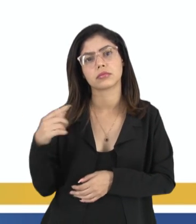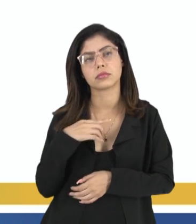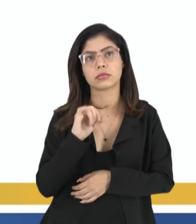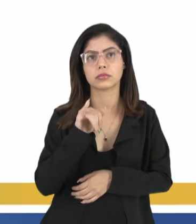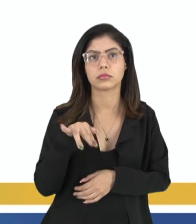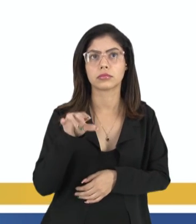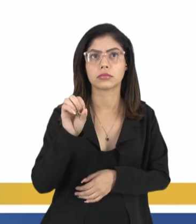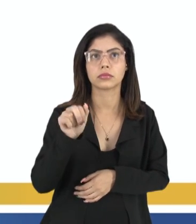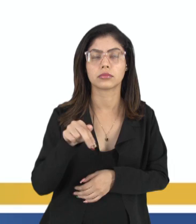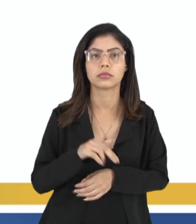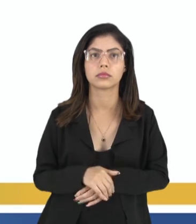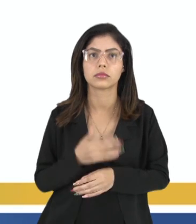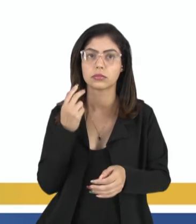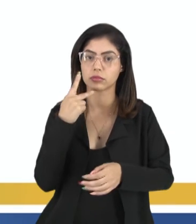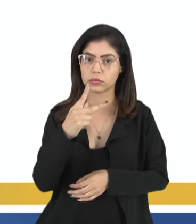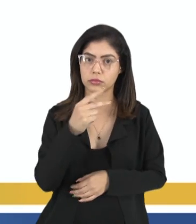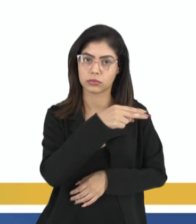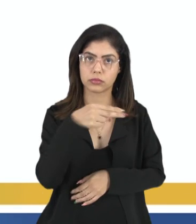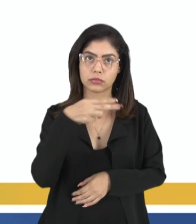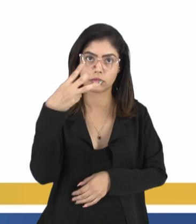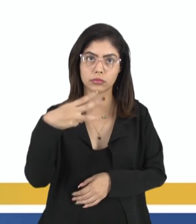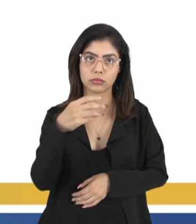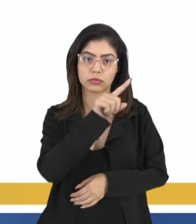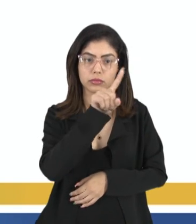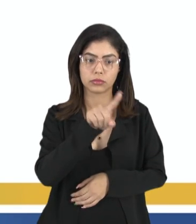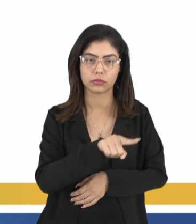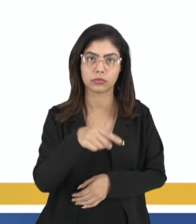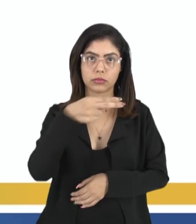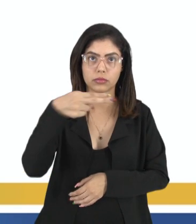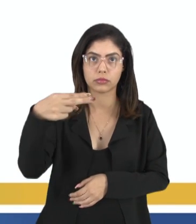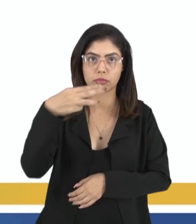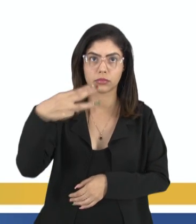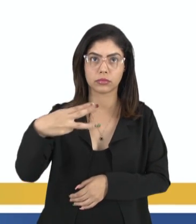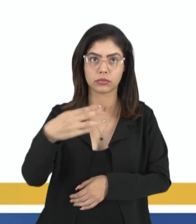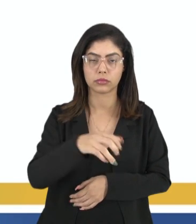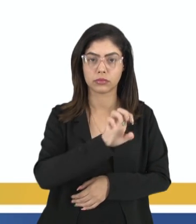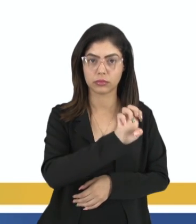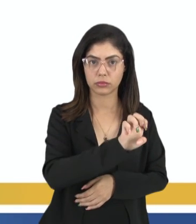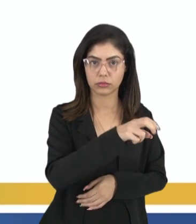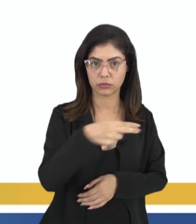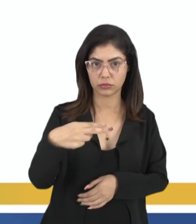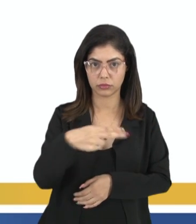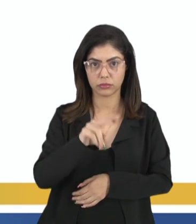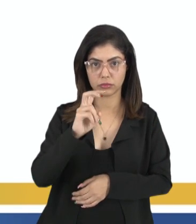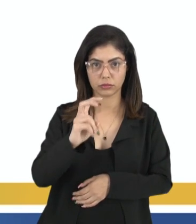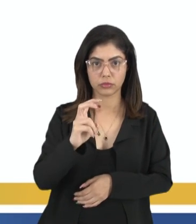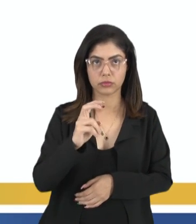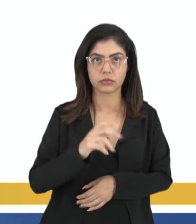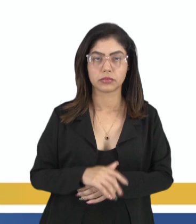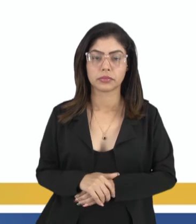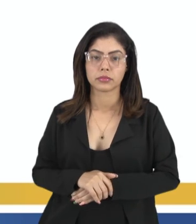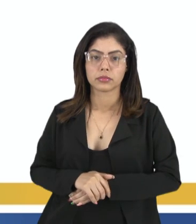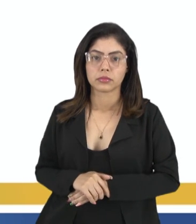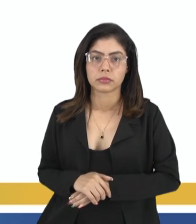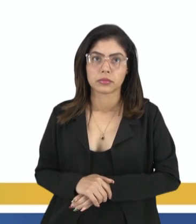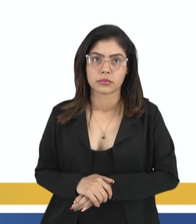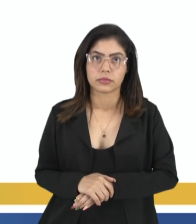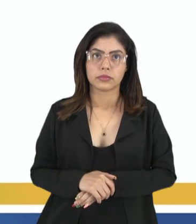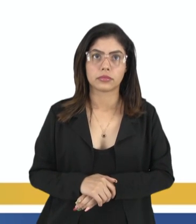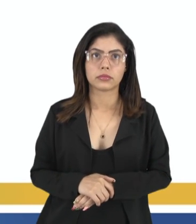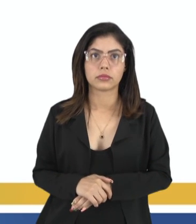a gente tem aqui, ó, que P é igual a 3, Z é igual a 3 e a quantidade de elétrons é igual a